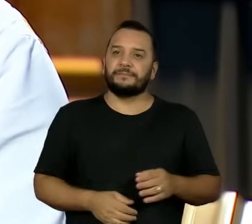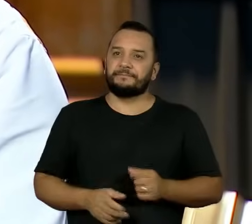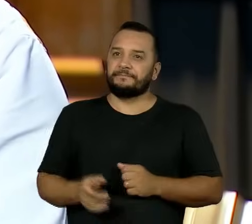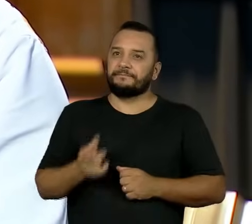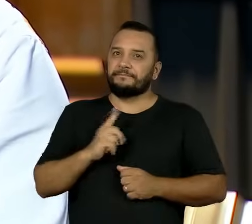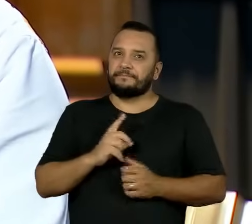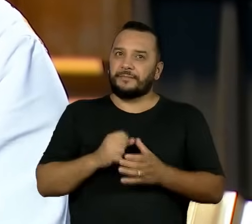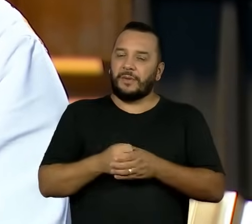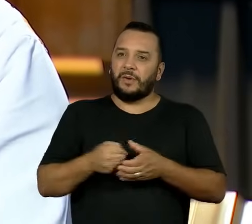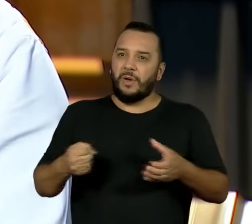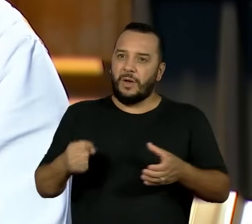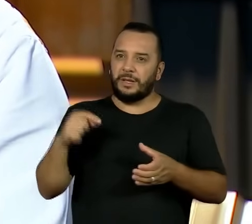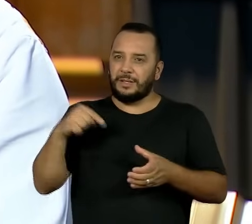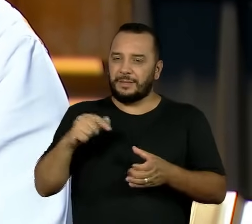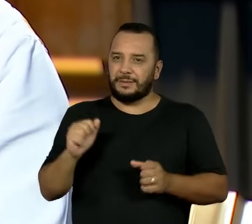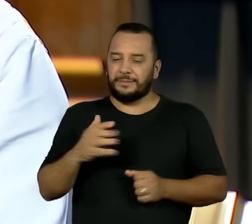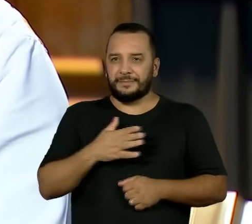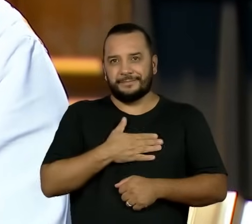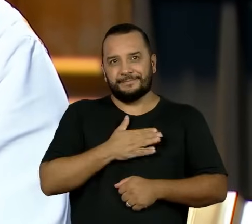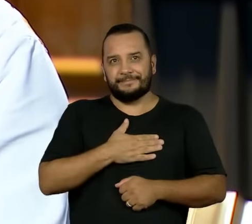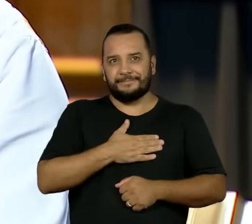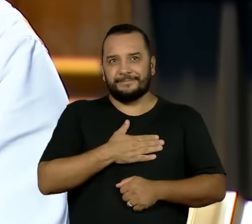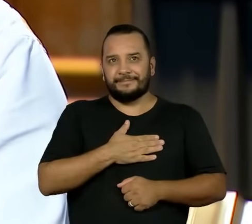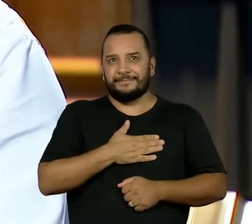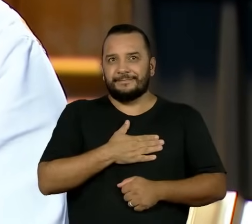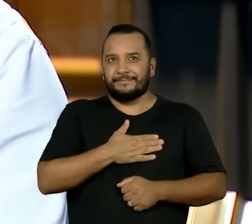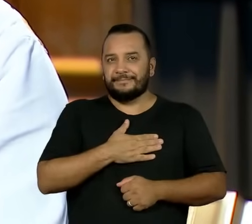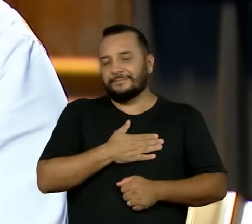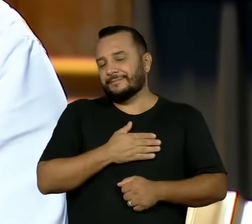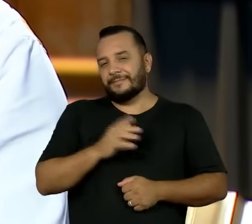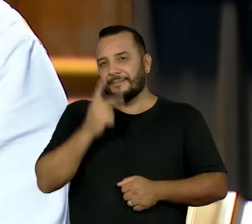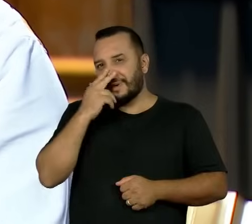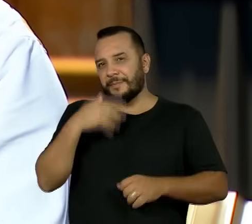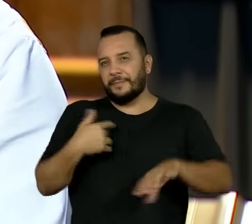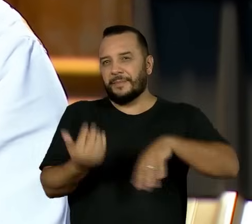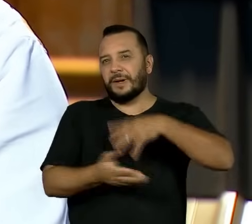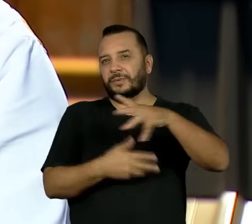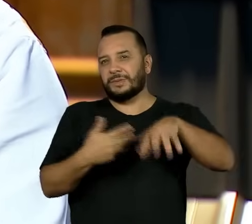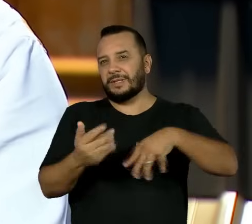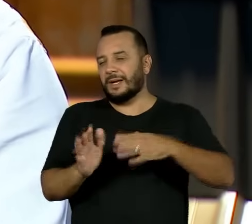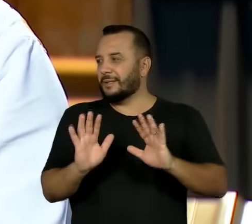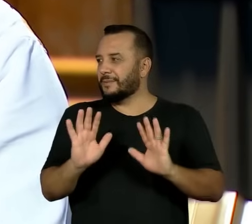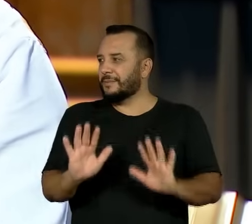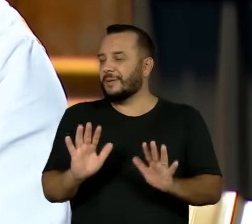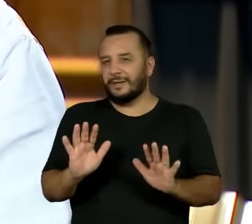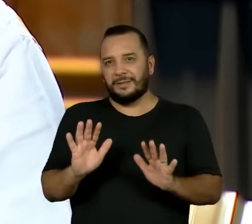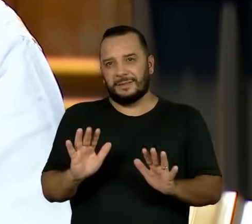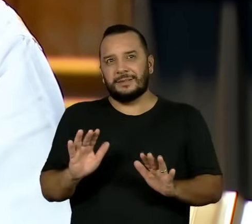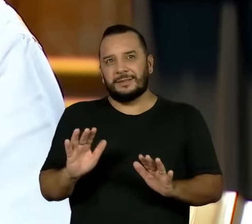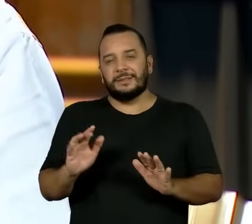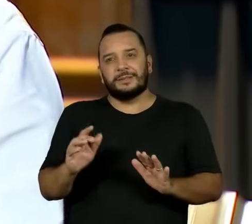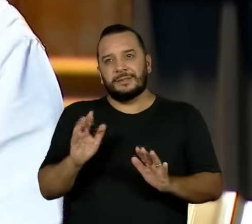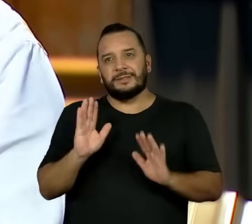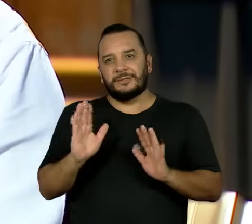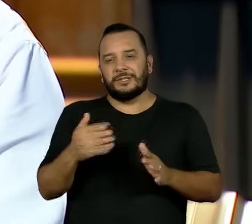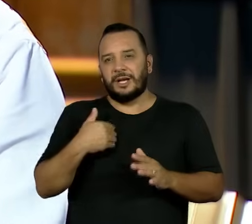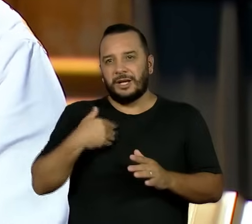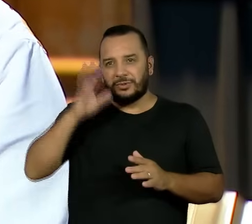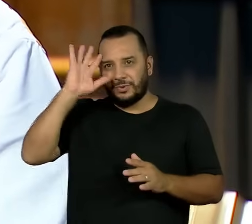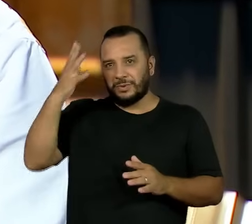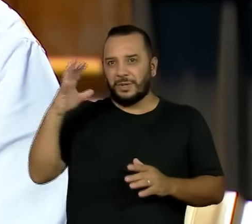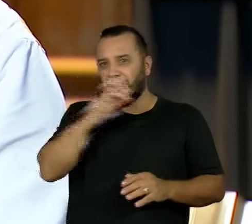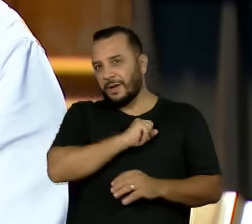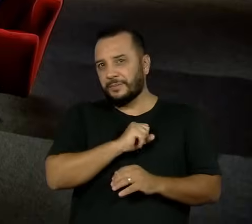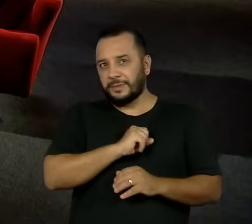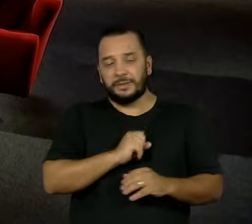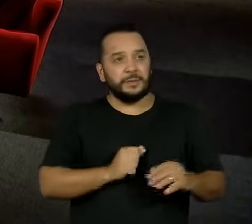cotas, para mim, ficou algo assim, eu não vou falar banalizado, mas como algo de uma solução muito É, rápida.